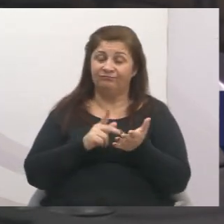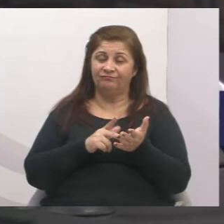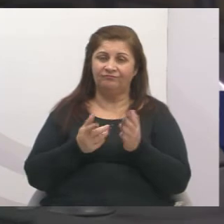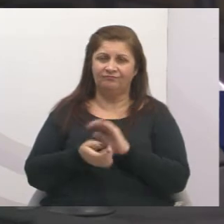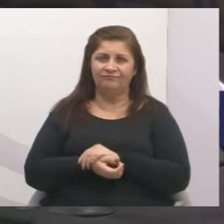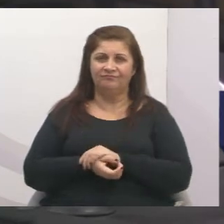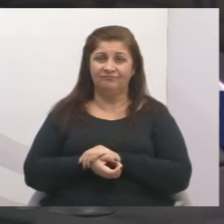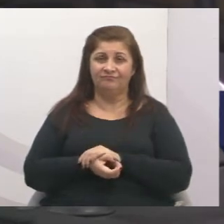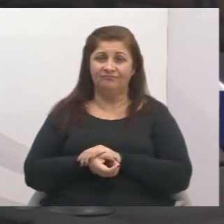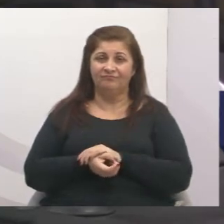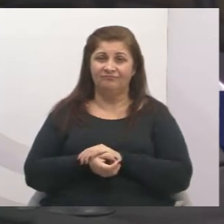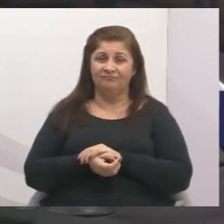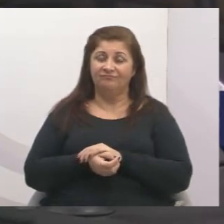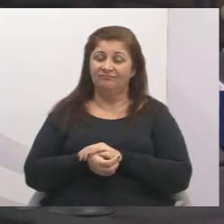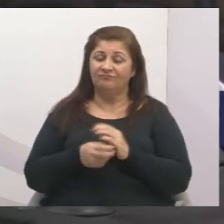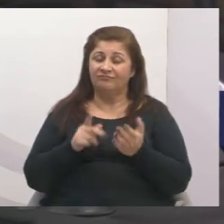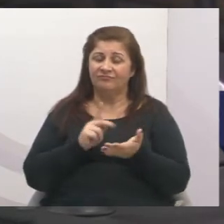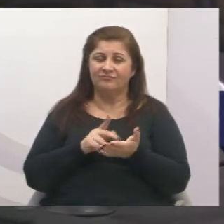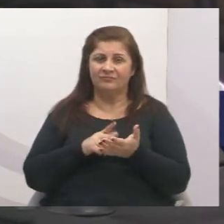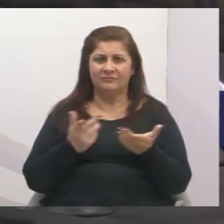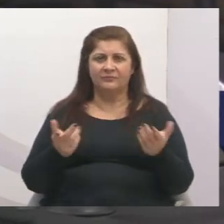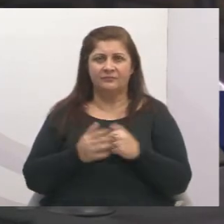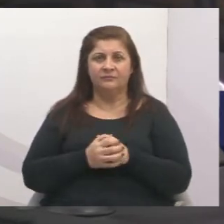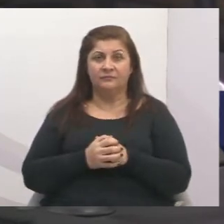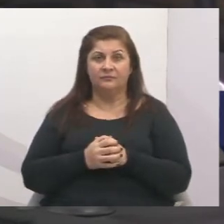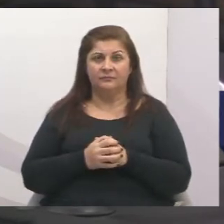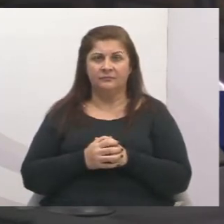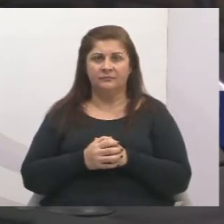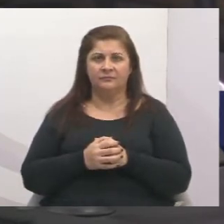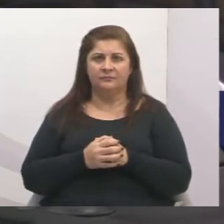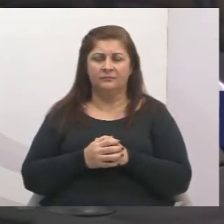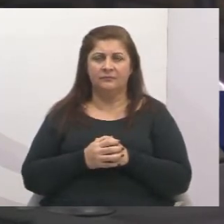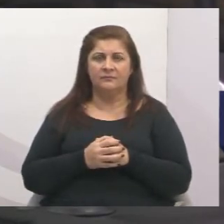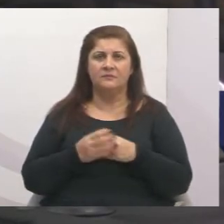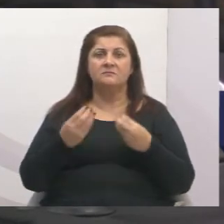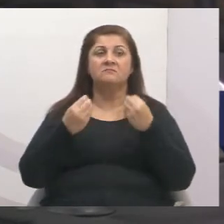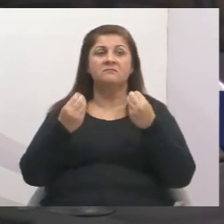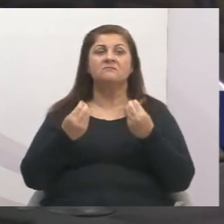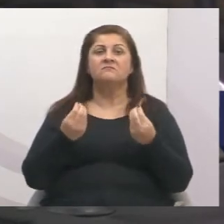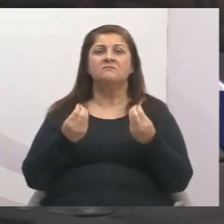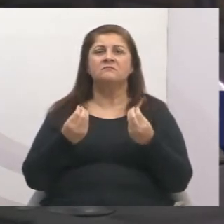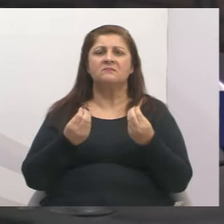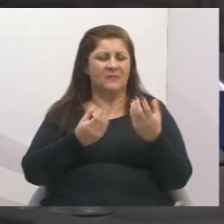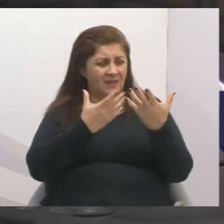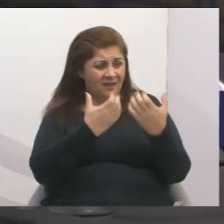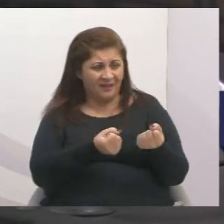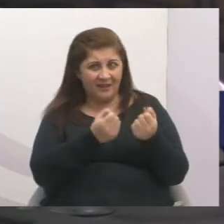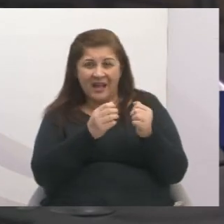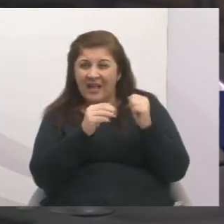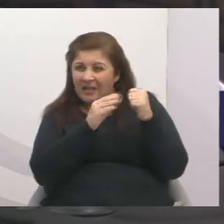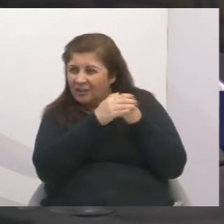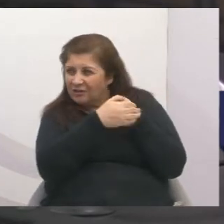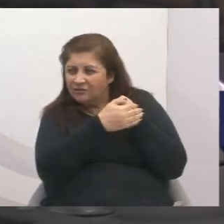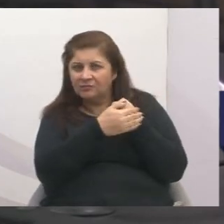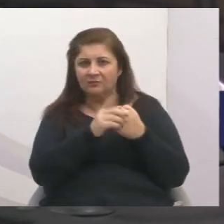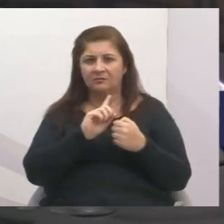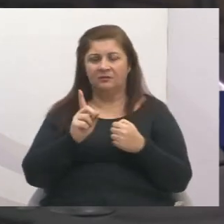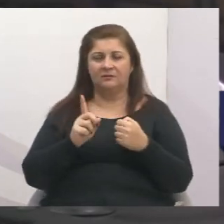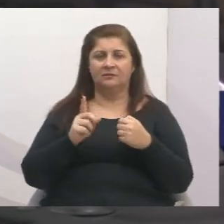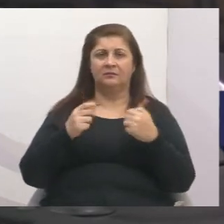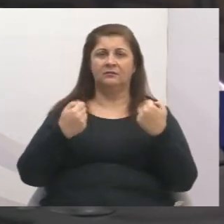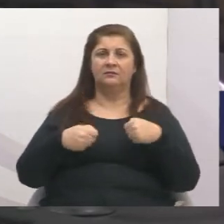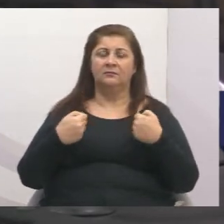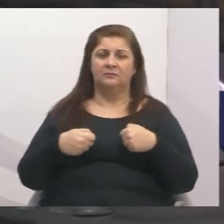e crua. Não dá para a gente colocar isso embaixo do tapete. É preciso que a